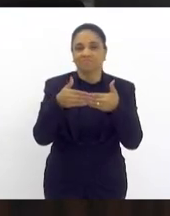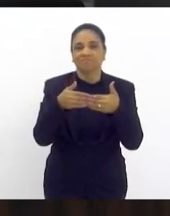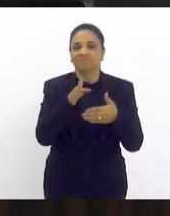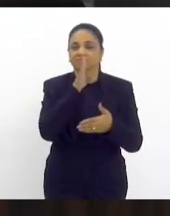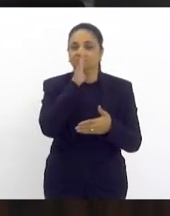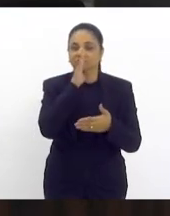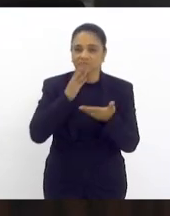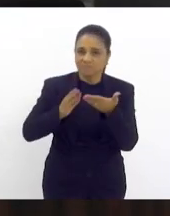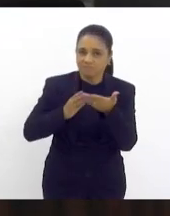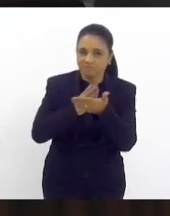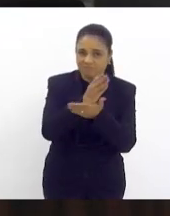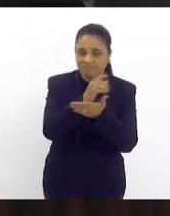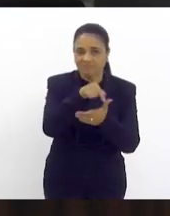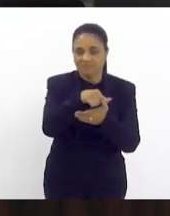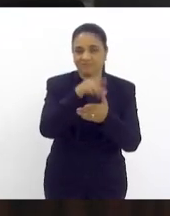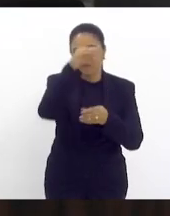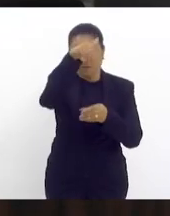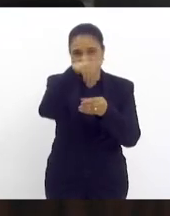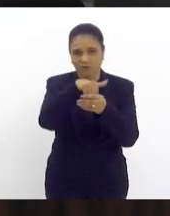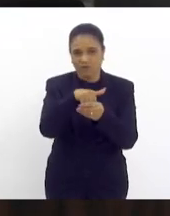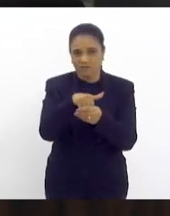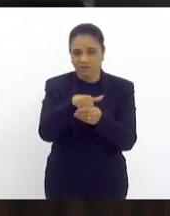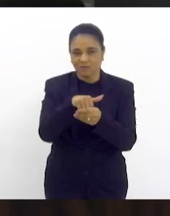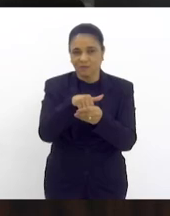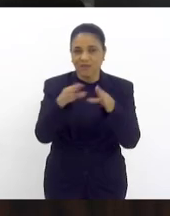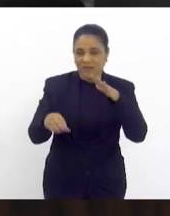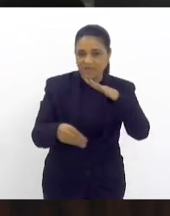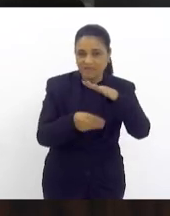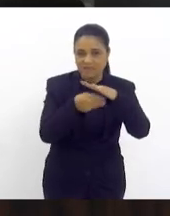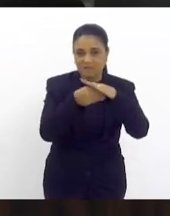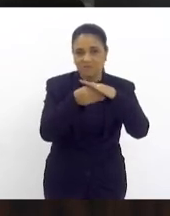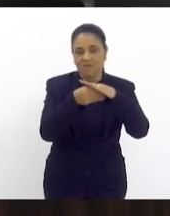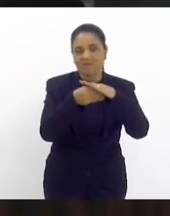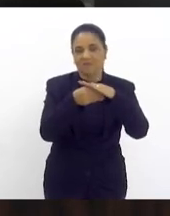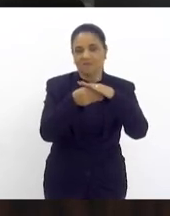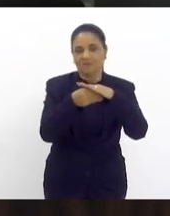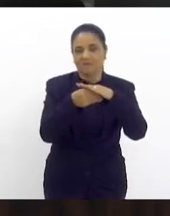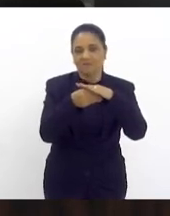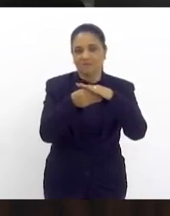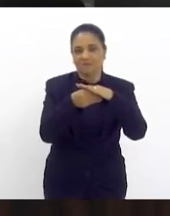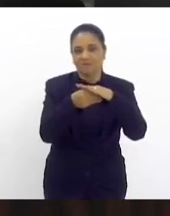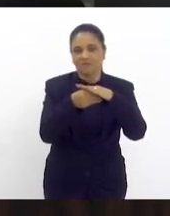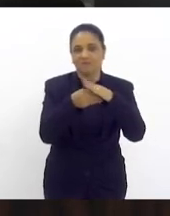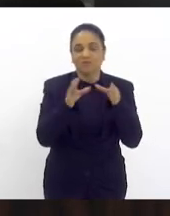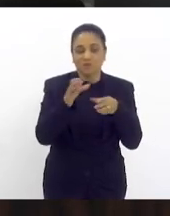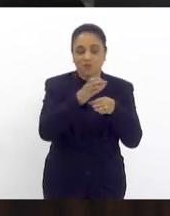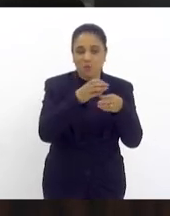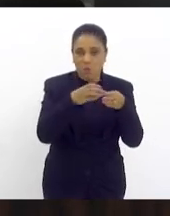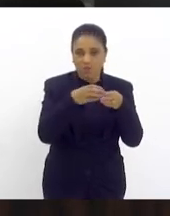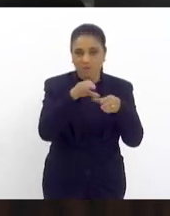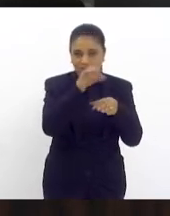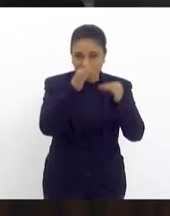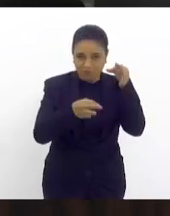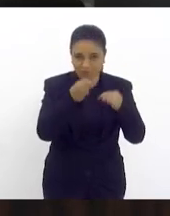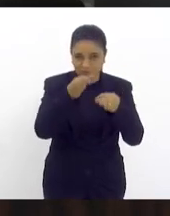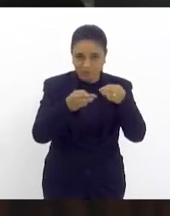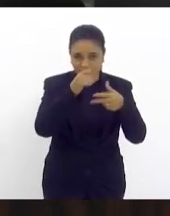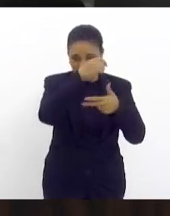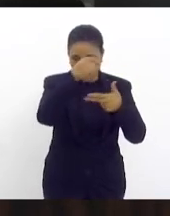em votação pareceres das comissões de Justiça